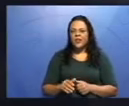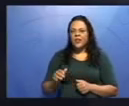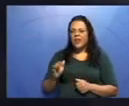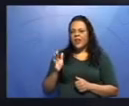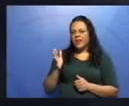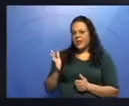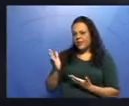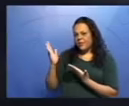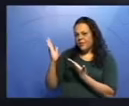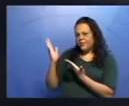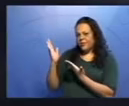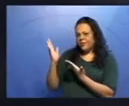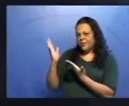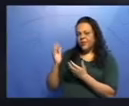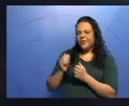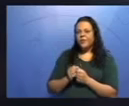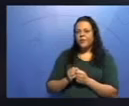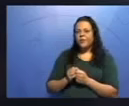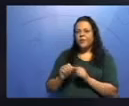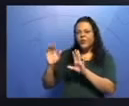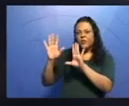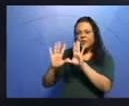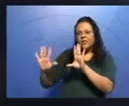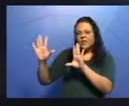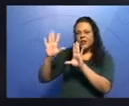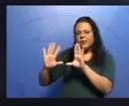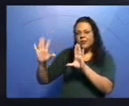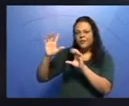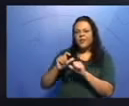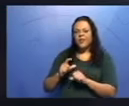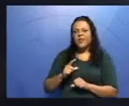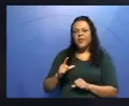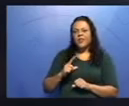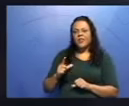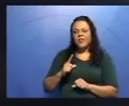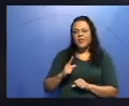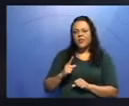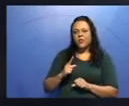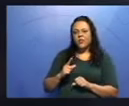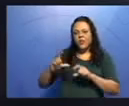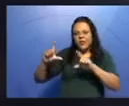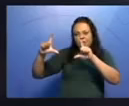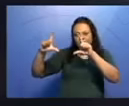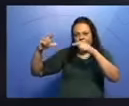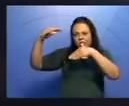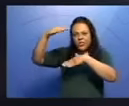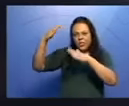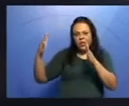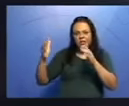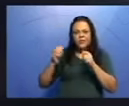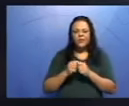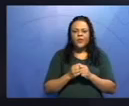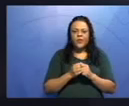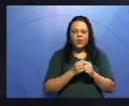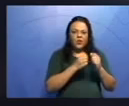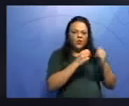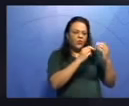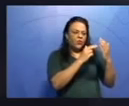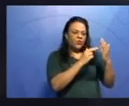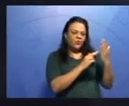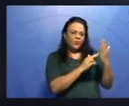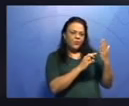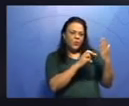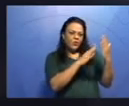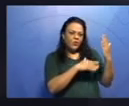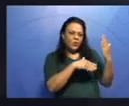para ilustrar o conto próximo que nós vamos ler, tem uma tela de um pintor, mulher tirando cartas.